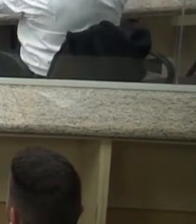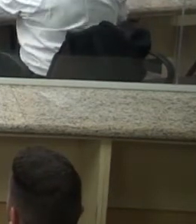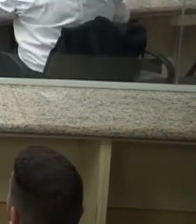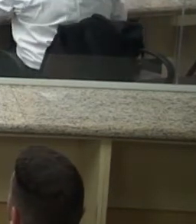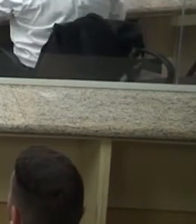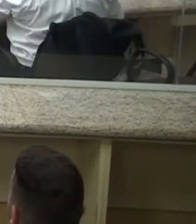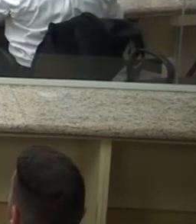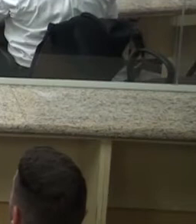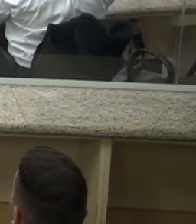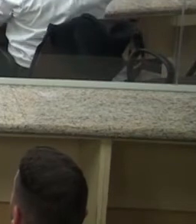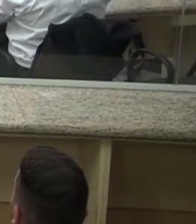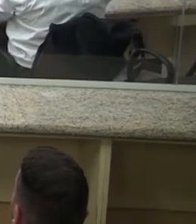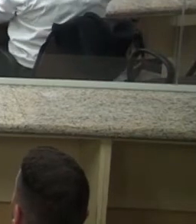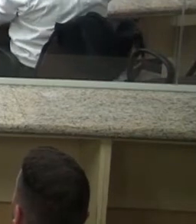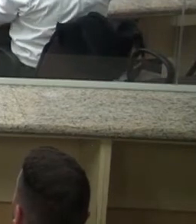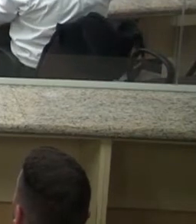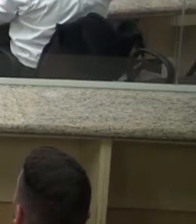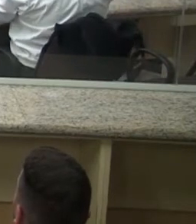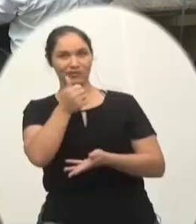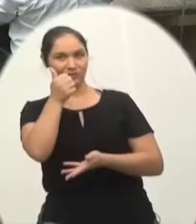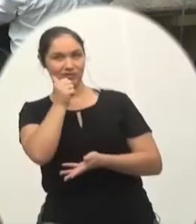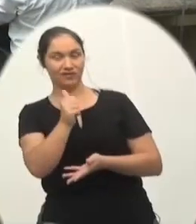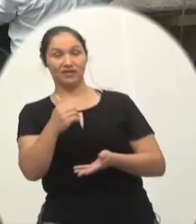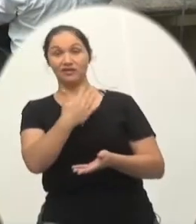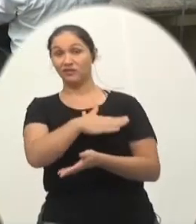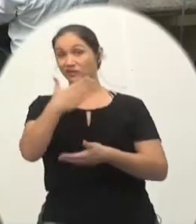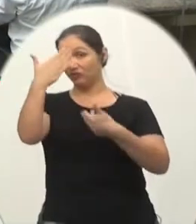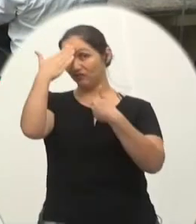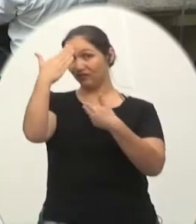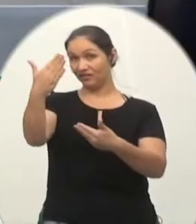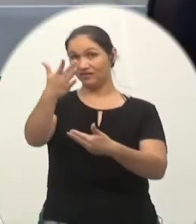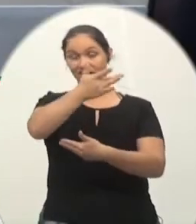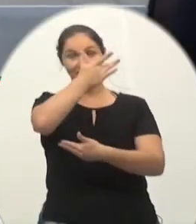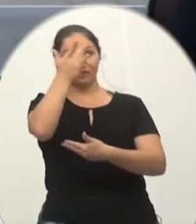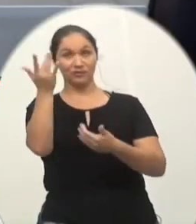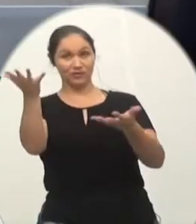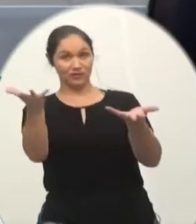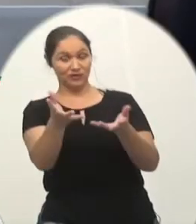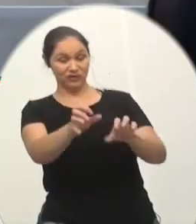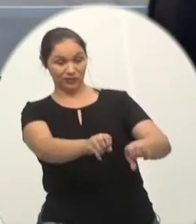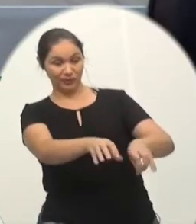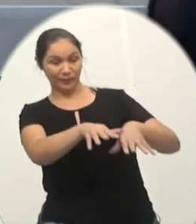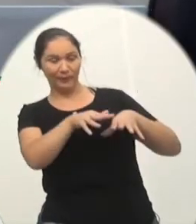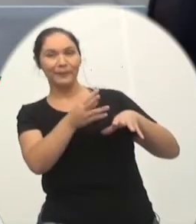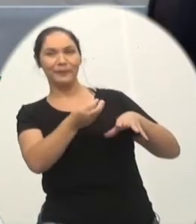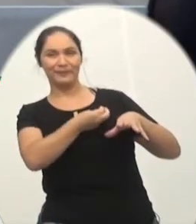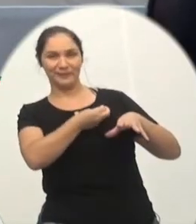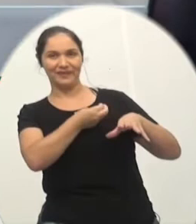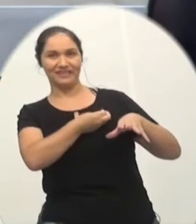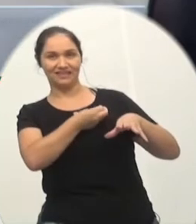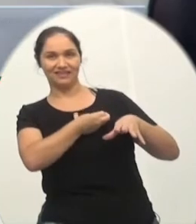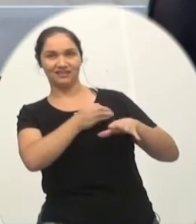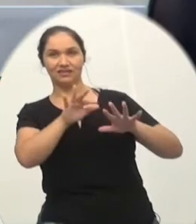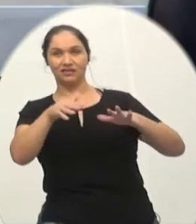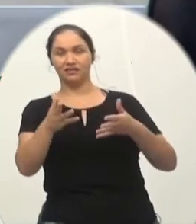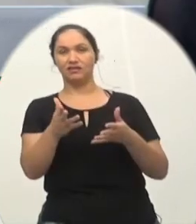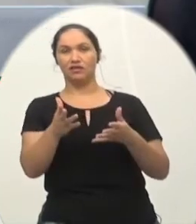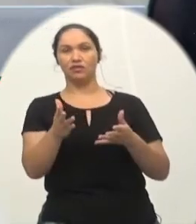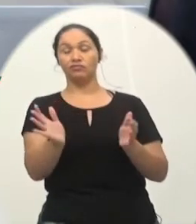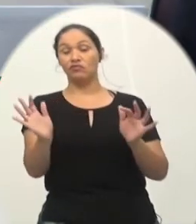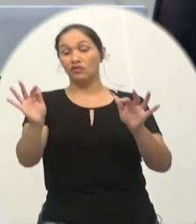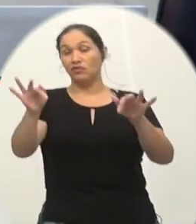Boa noite a todos e a todas. Primeiramente, um agradecimento especial a quem veio nos prestigiar. Encerrado o processo da